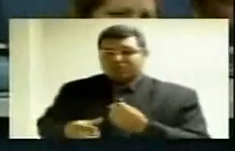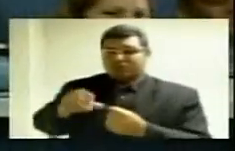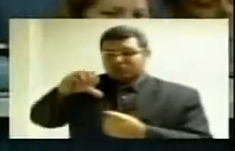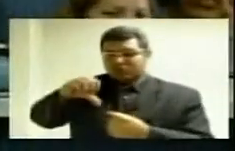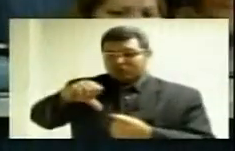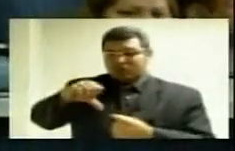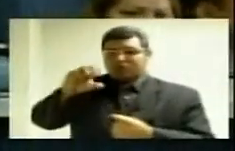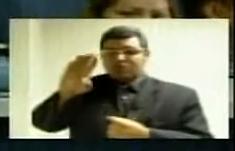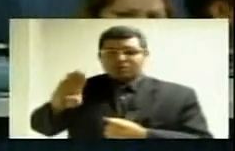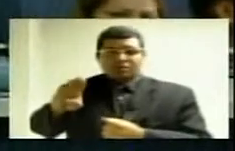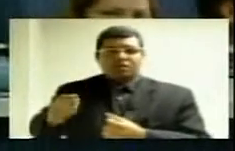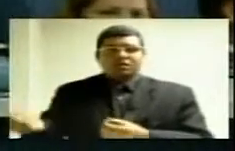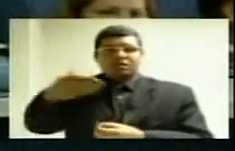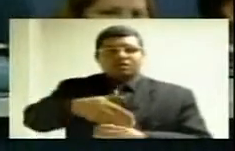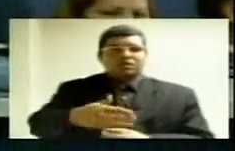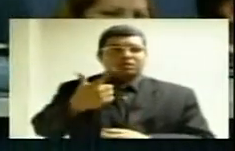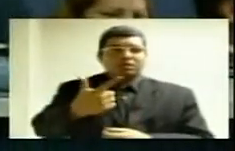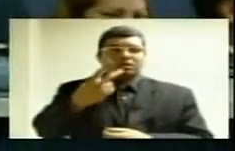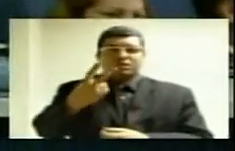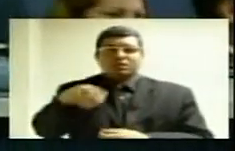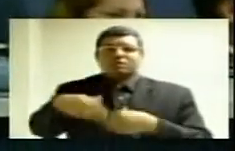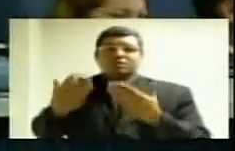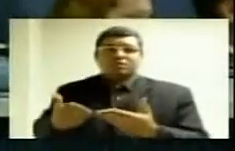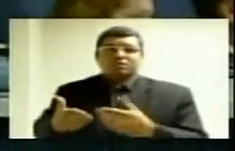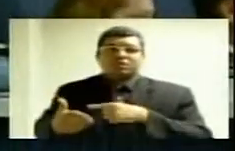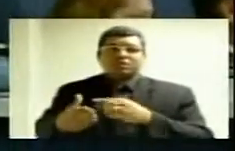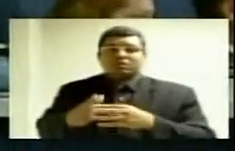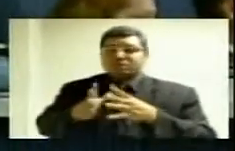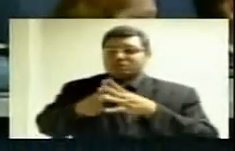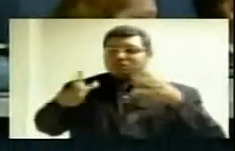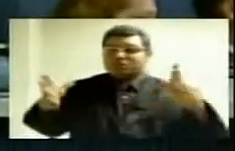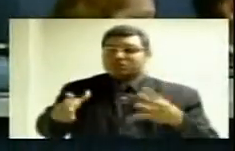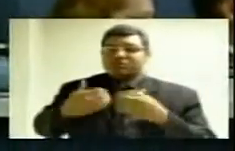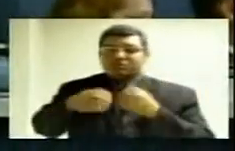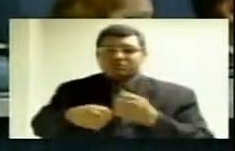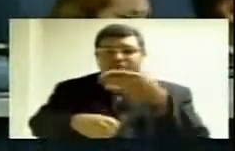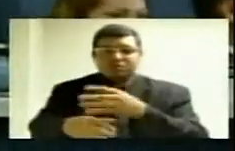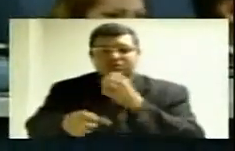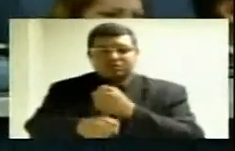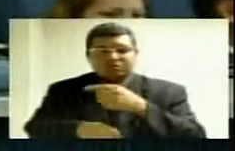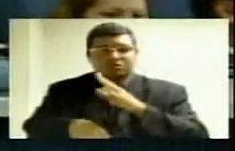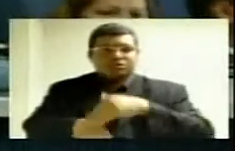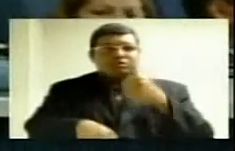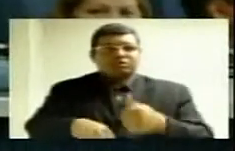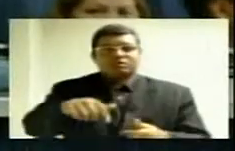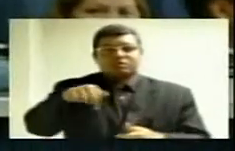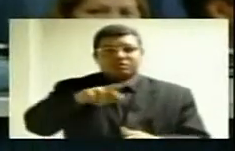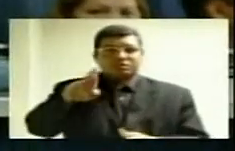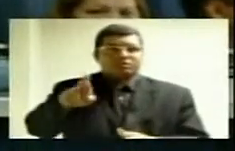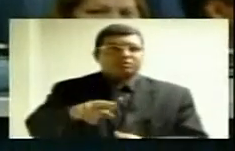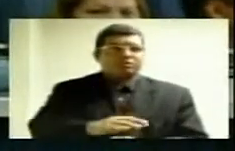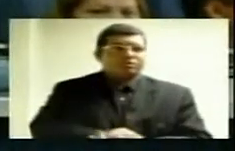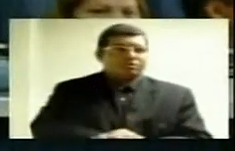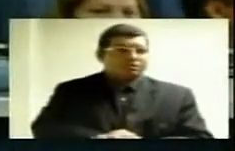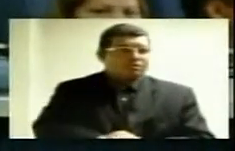9 bi e investe apenas 2 bi. Portanto, tem um saldo nessa conta de mais de 7 bilhões, de